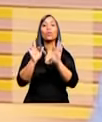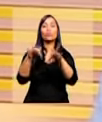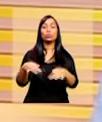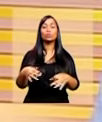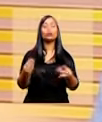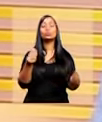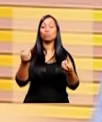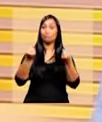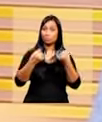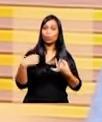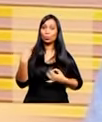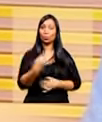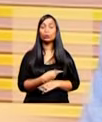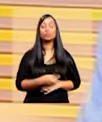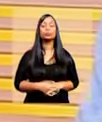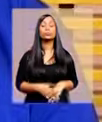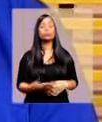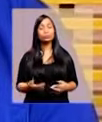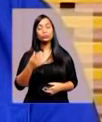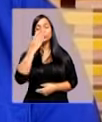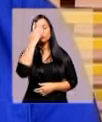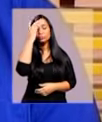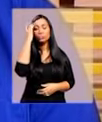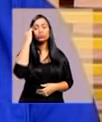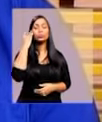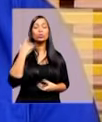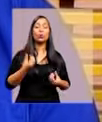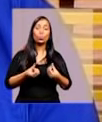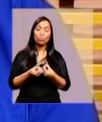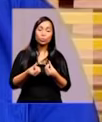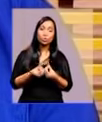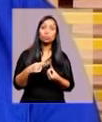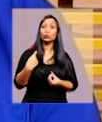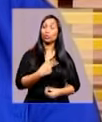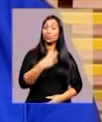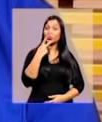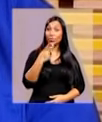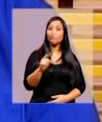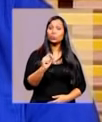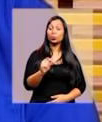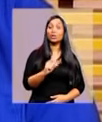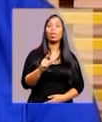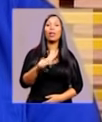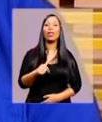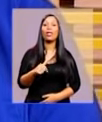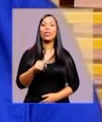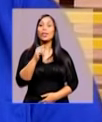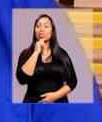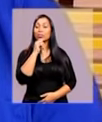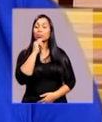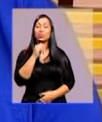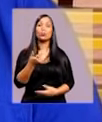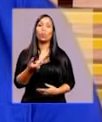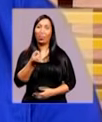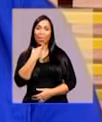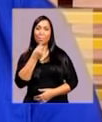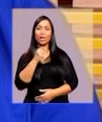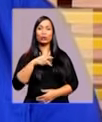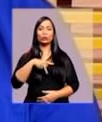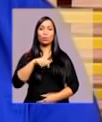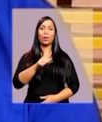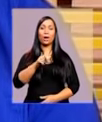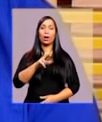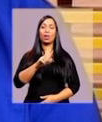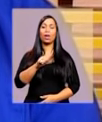finitude dele ali. Explica para a gente isso aí. No budismo tibetano, nós dizemos que o budismo é um remédio para dukkha. Dukkha é